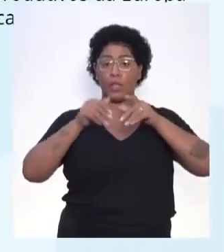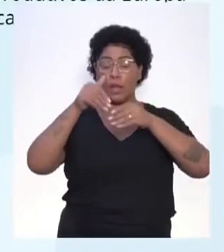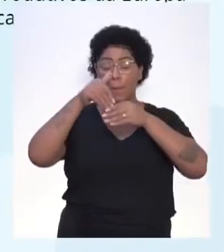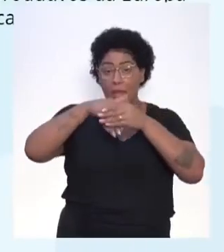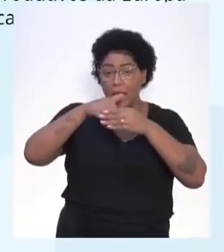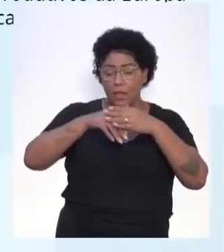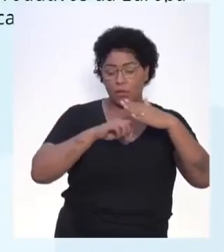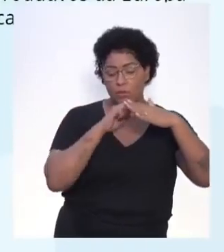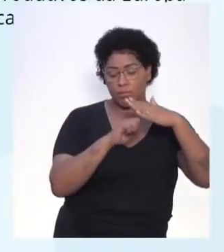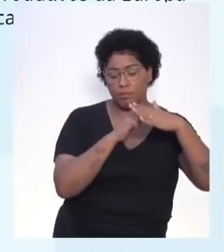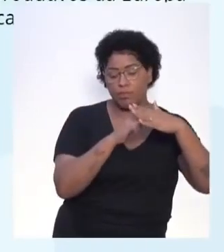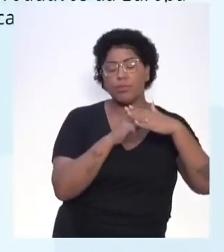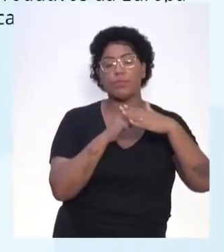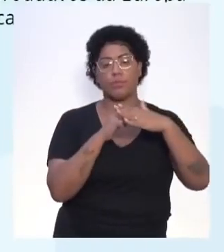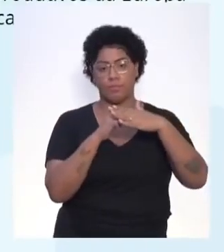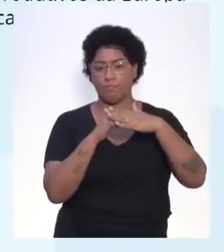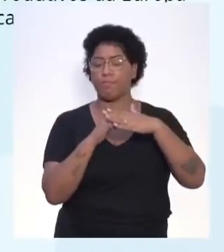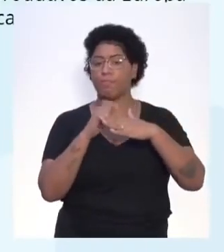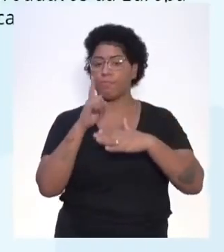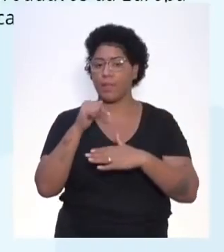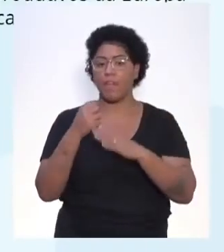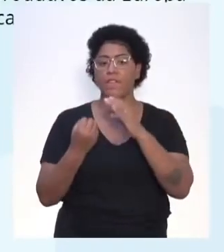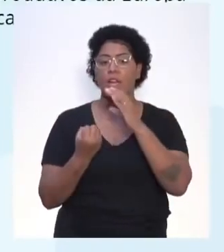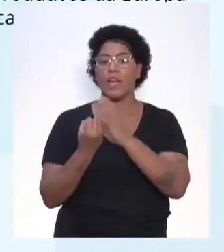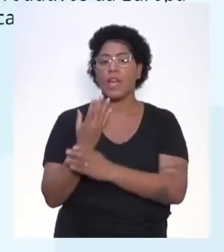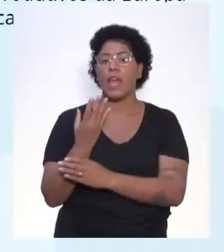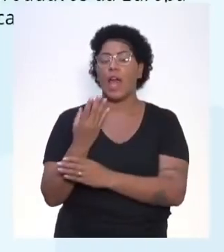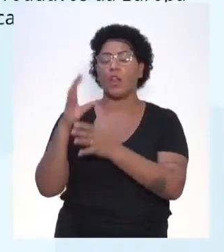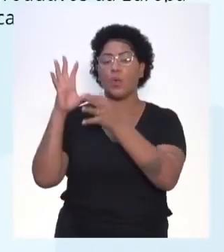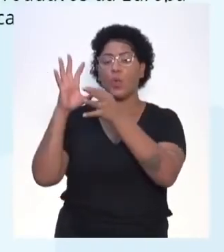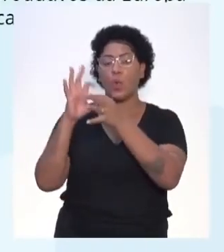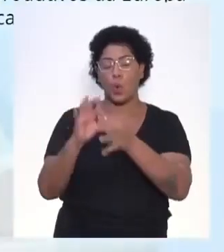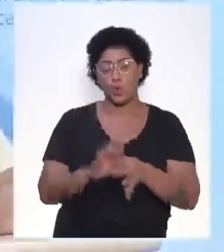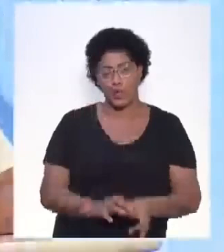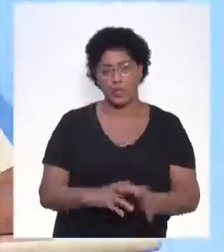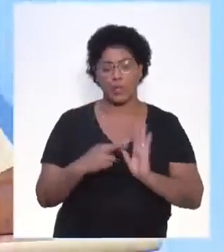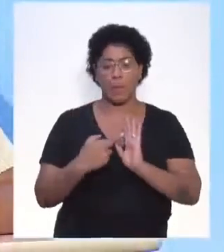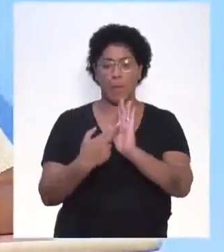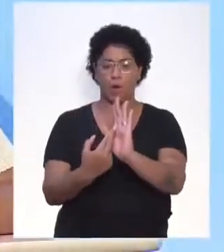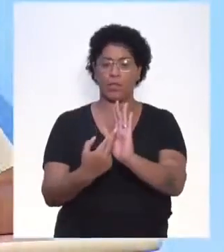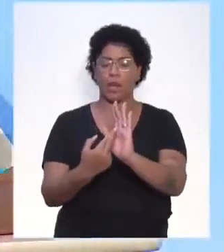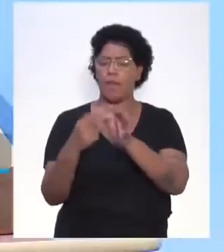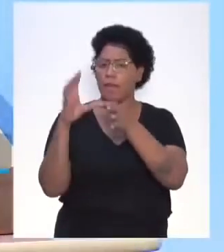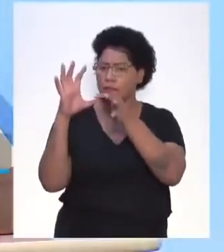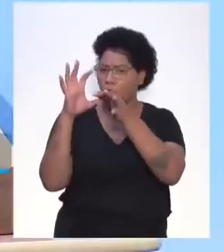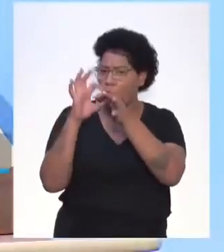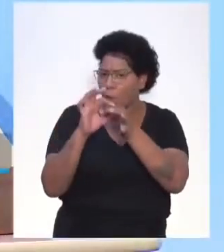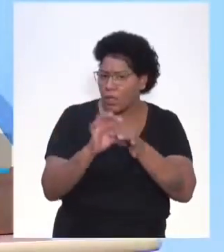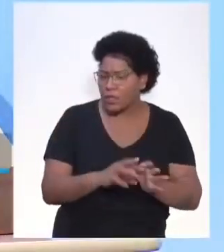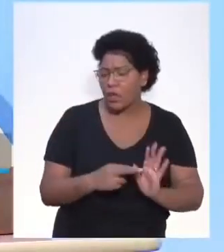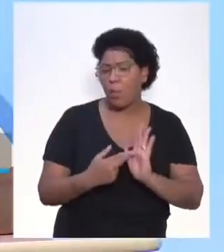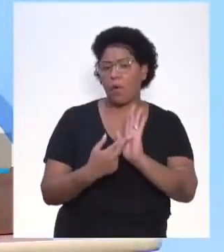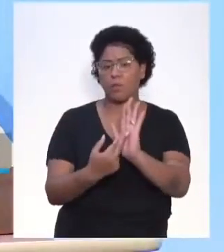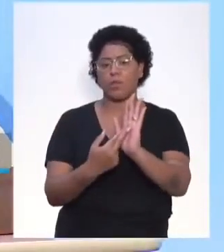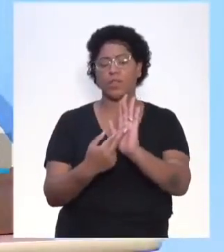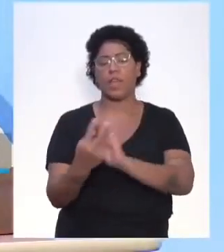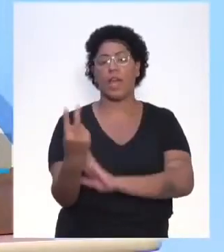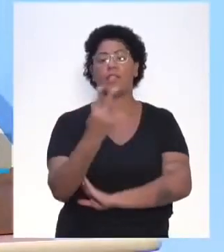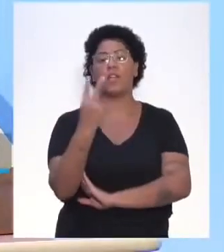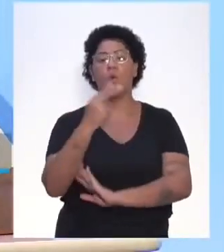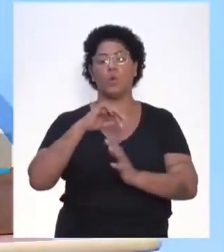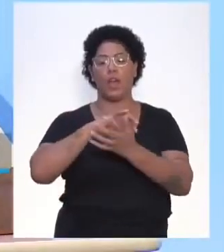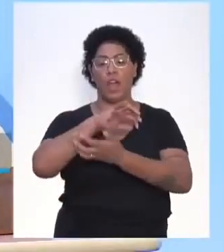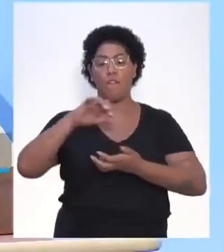vai formar aí um elemento desse contexto. E este elemento desse contexto, a segunda